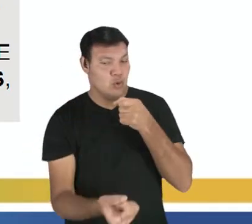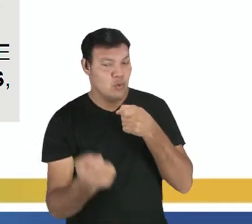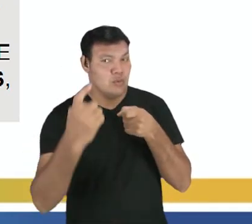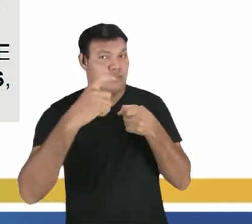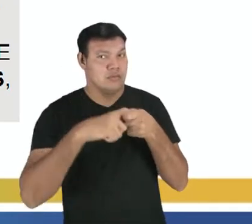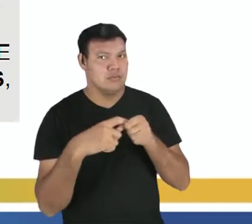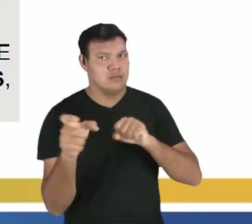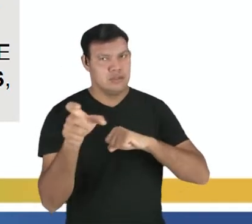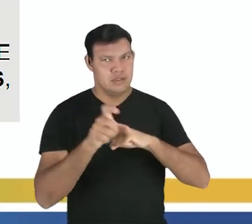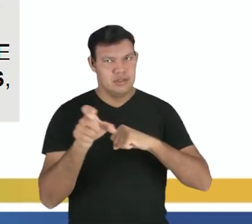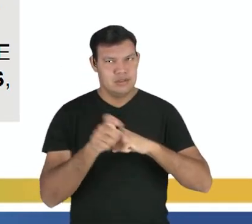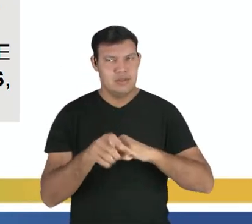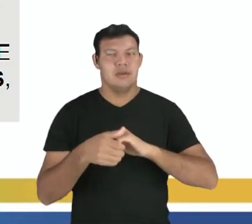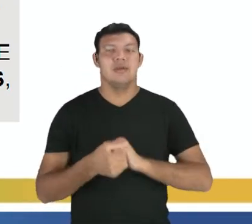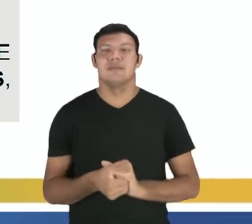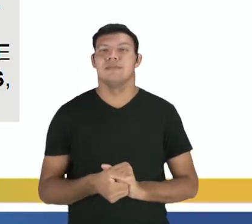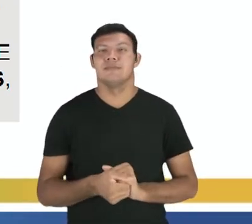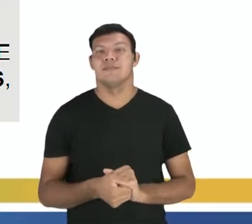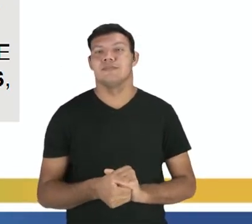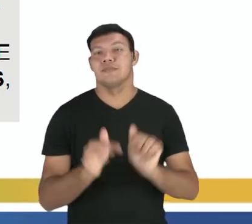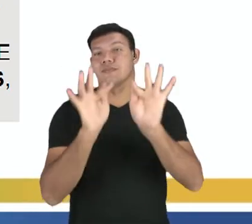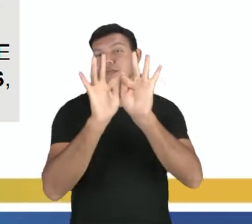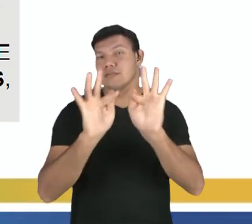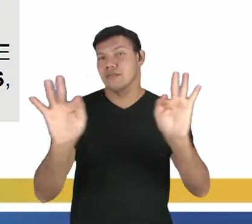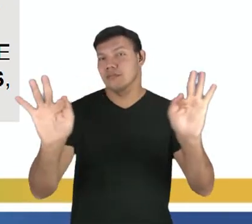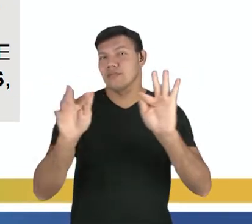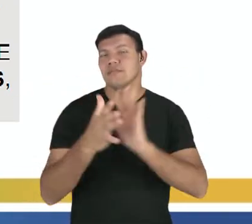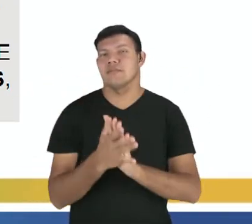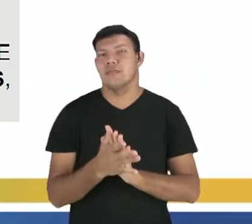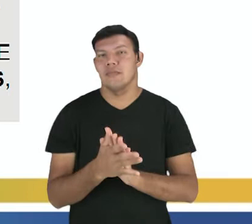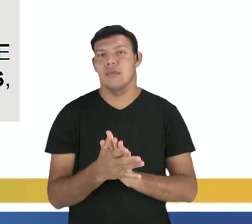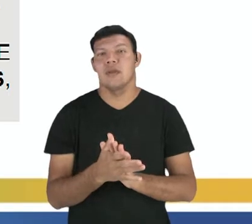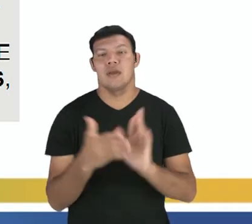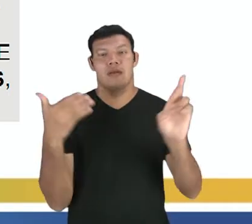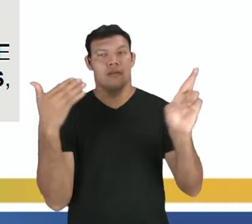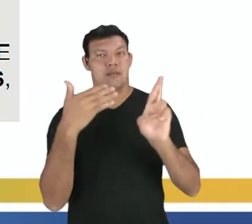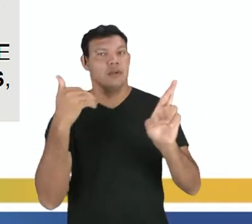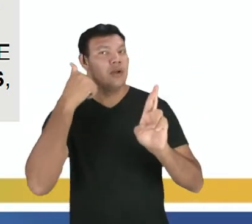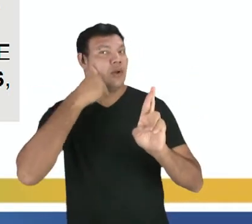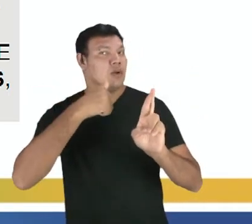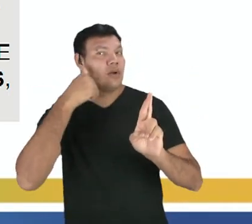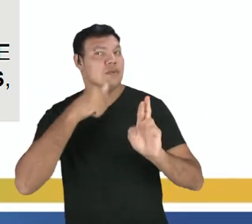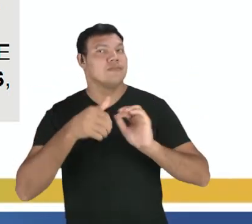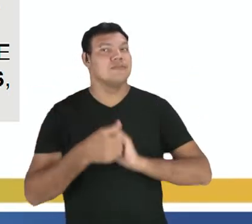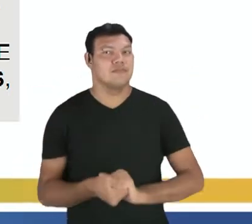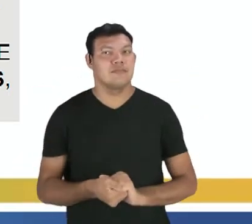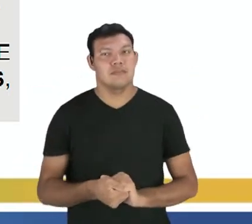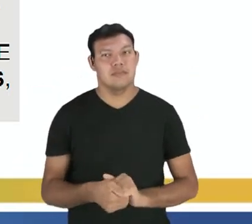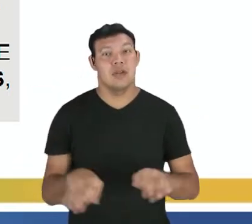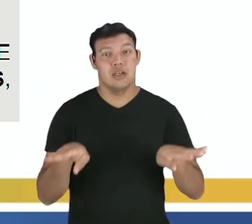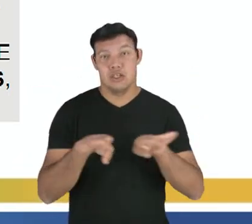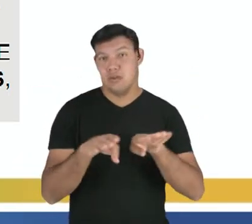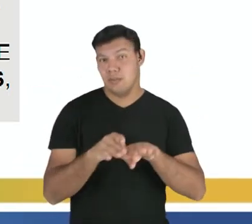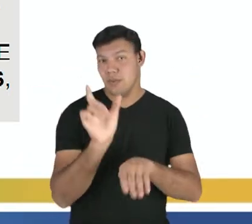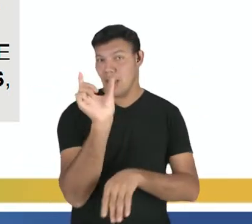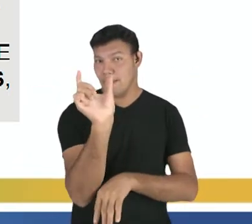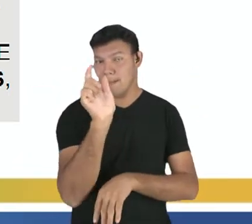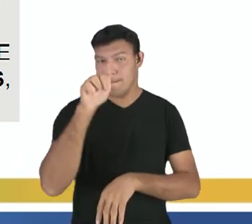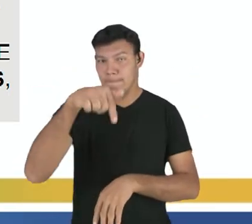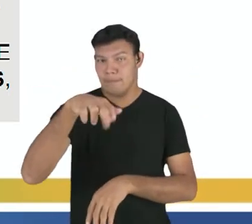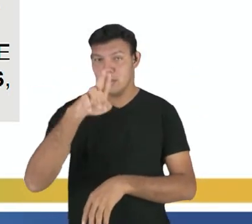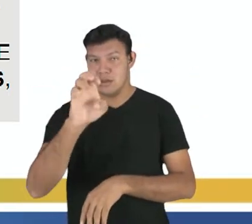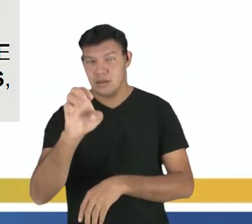um substantivo, como no caso dessa frase, retoma garotas. E outra coisa, a palavra que, como